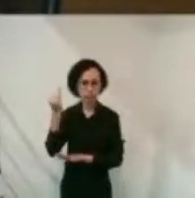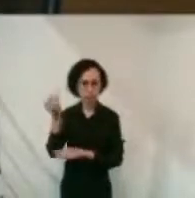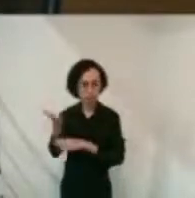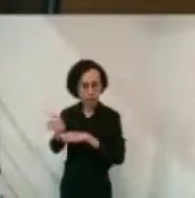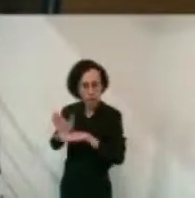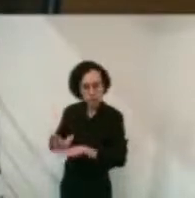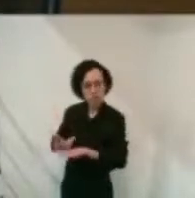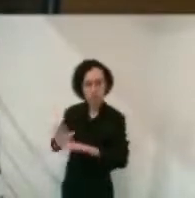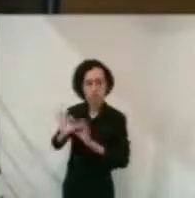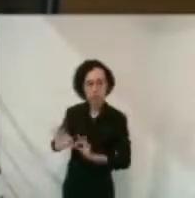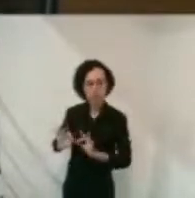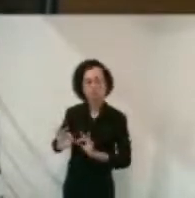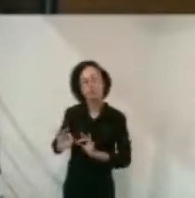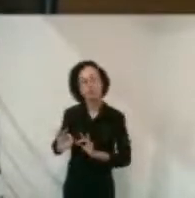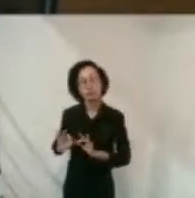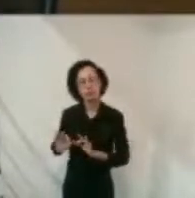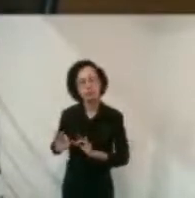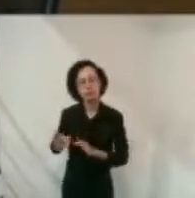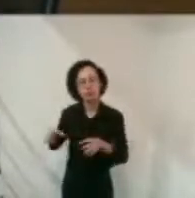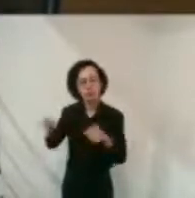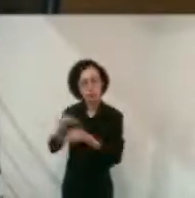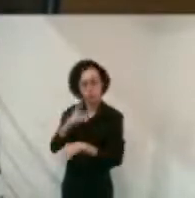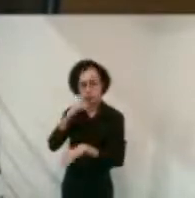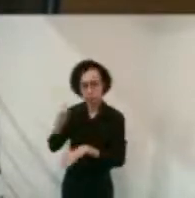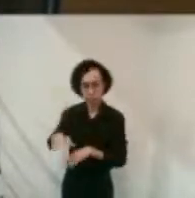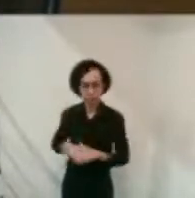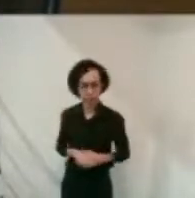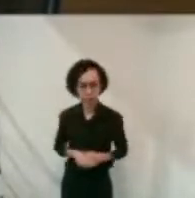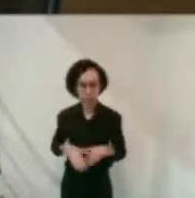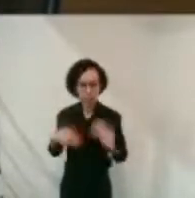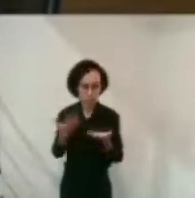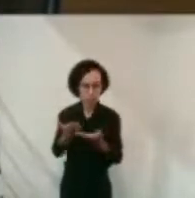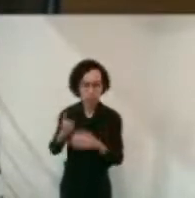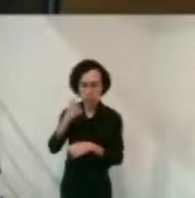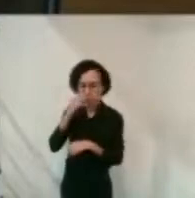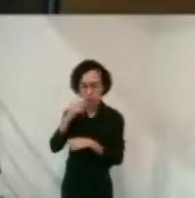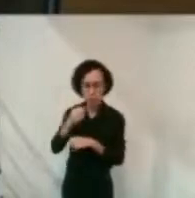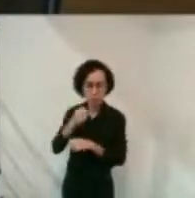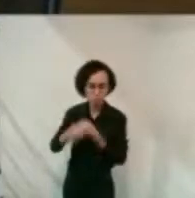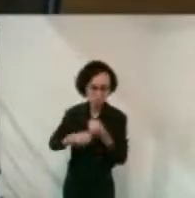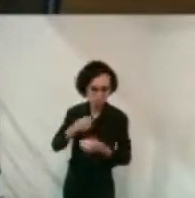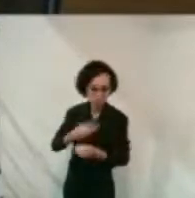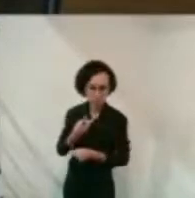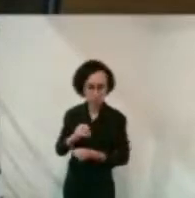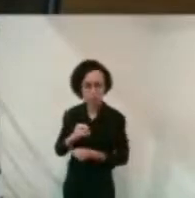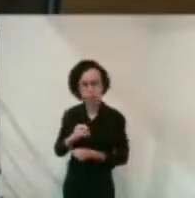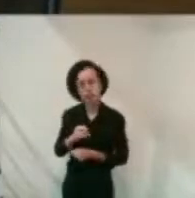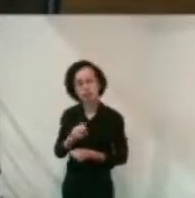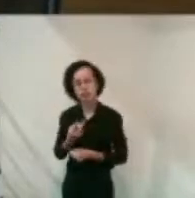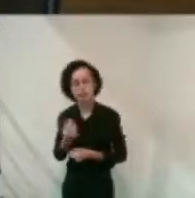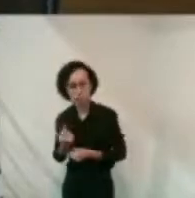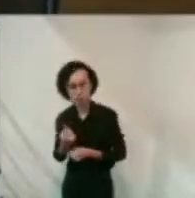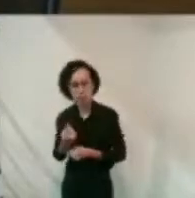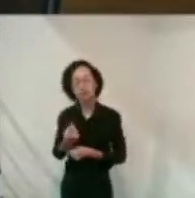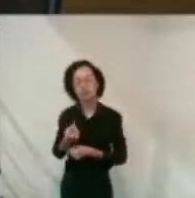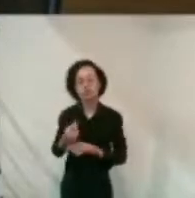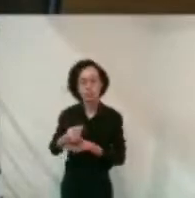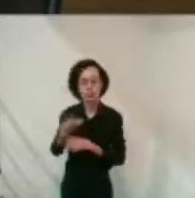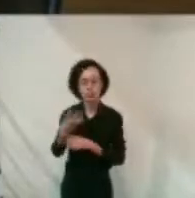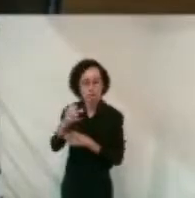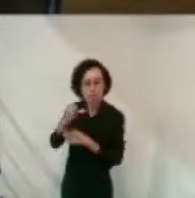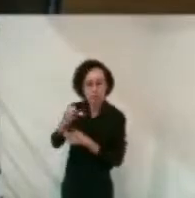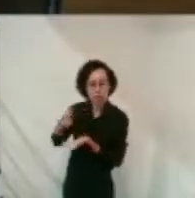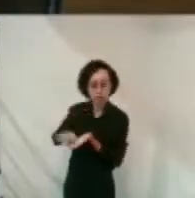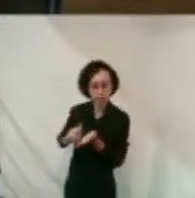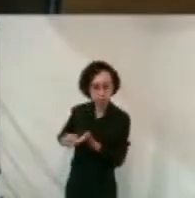ajudaram demais no encerramento dos lixões. Então, no mesmo ano, 2021, nós celebramos mais 49 acordos de